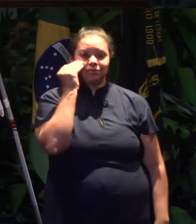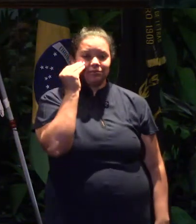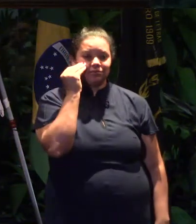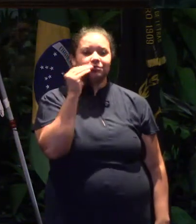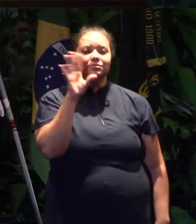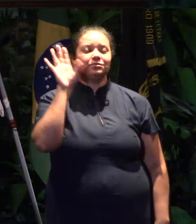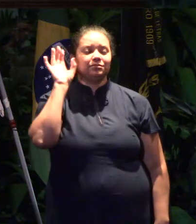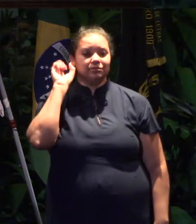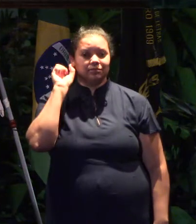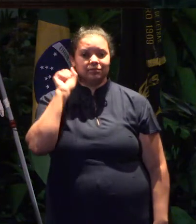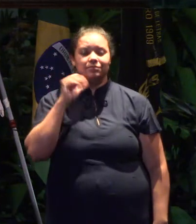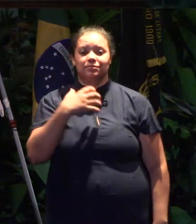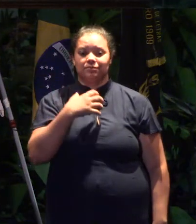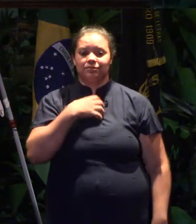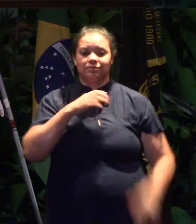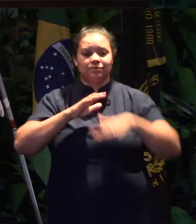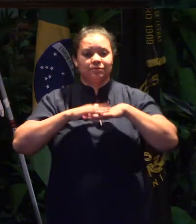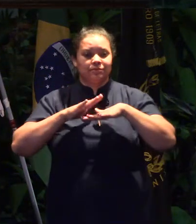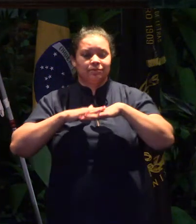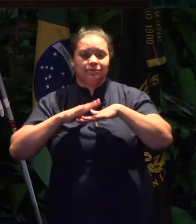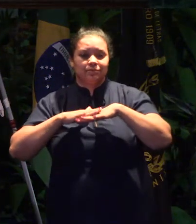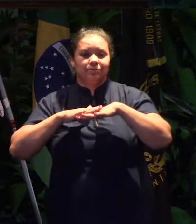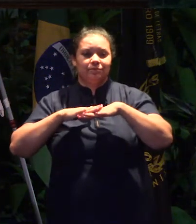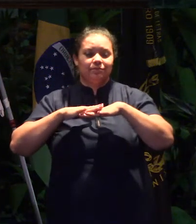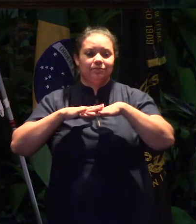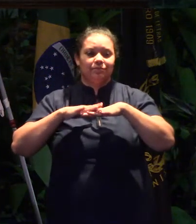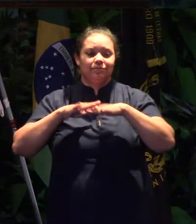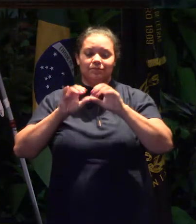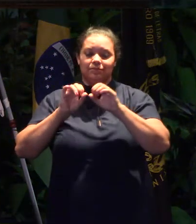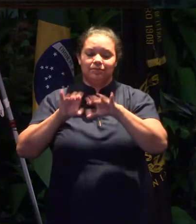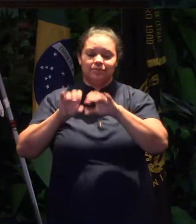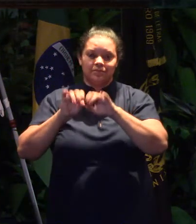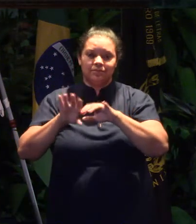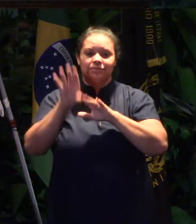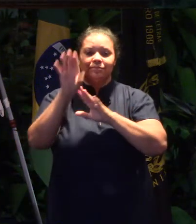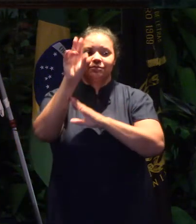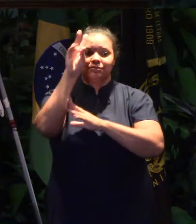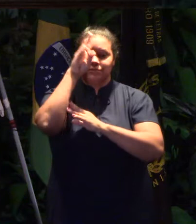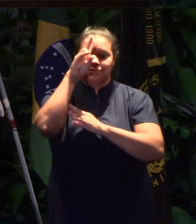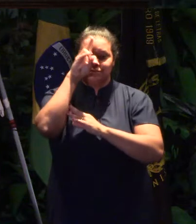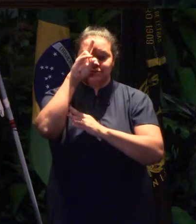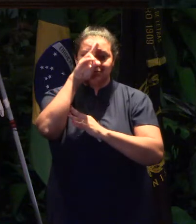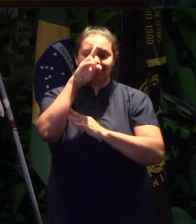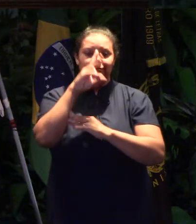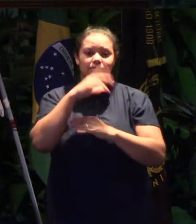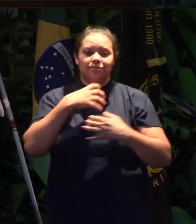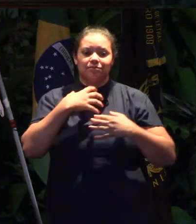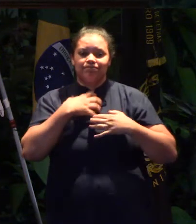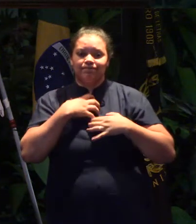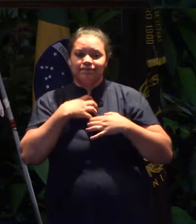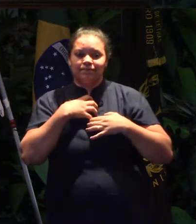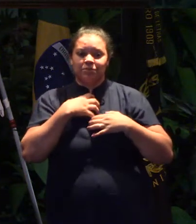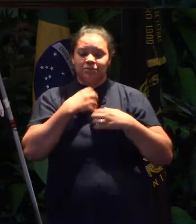confiante sentirá a mão amiga a plantar sementes de lembranças no solo fértil dos sentidos, com adubo da